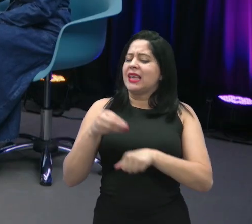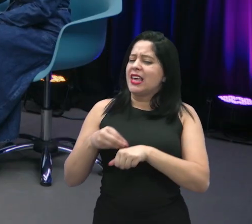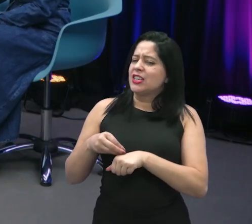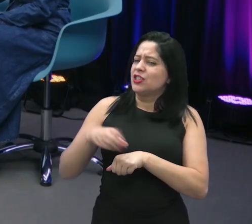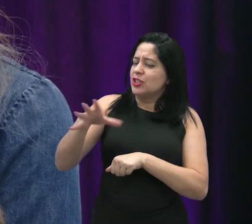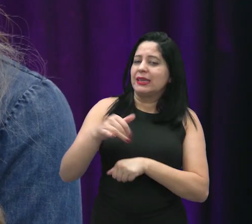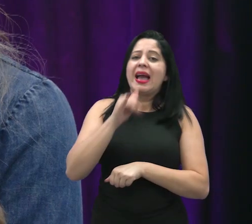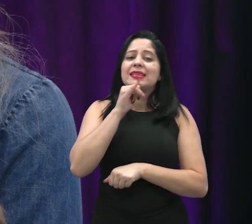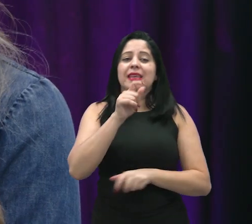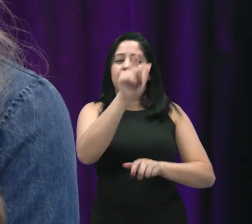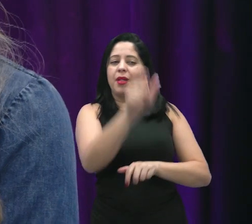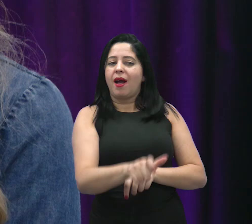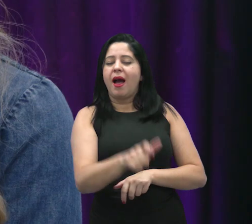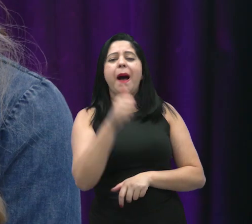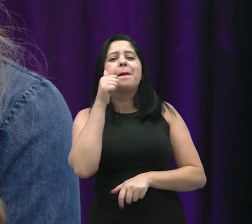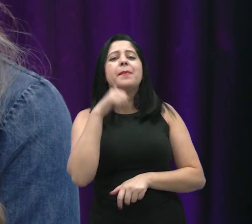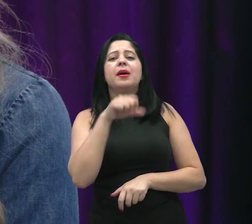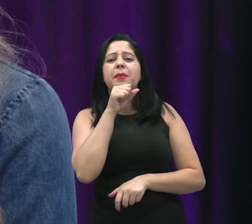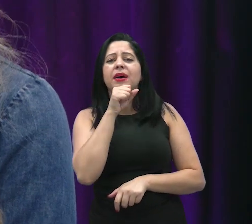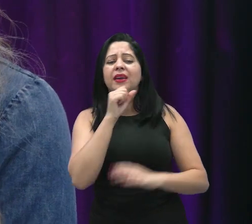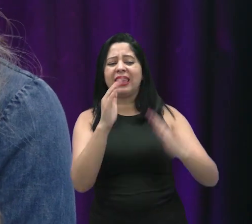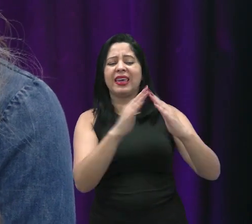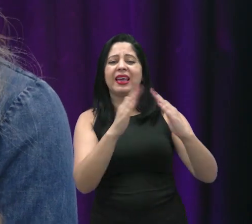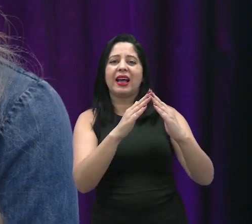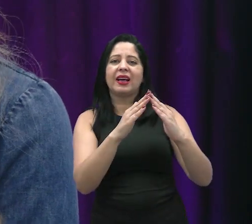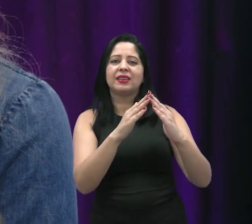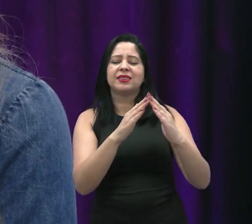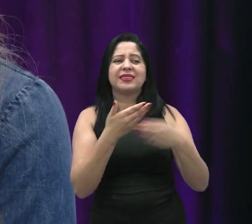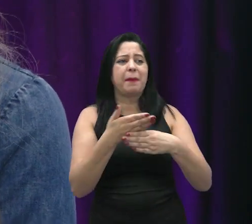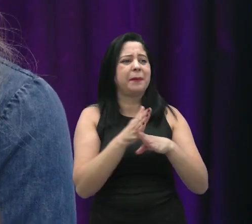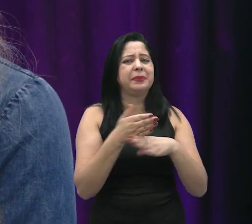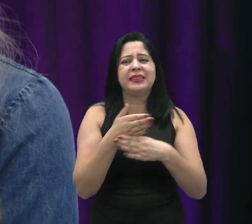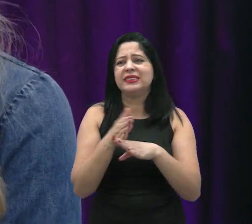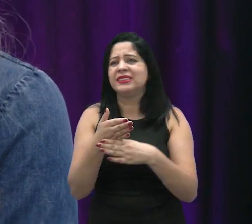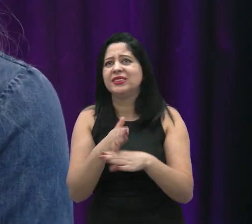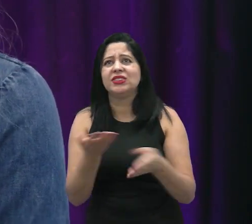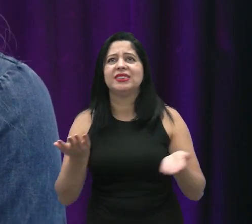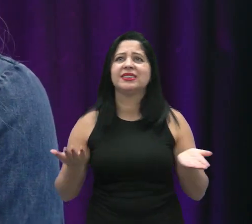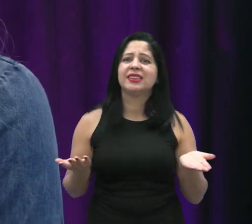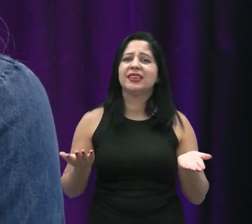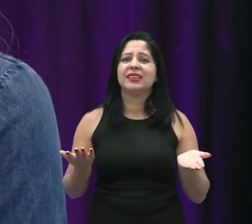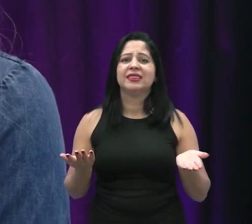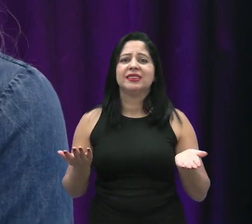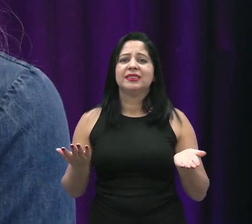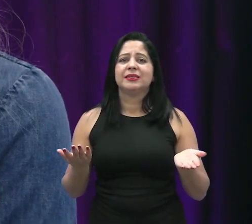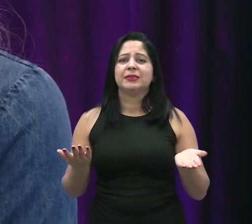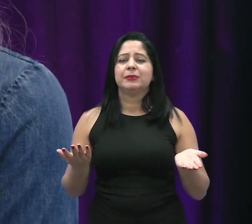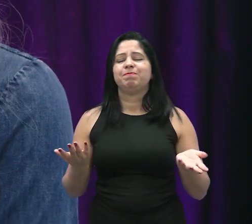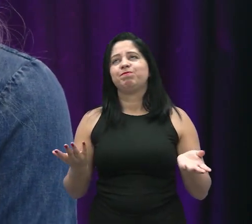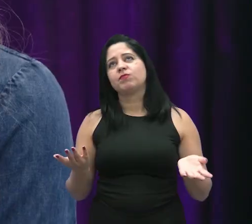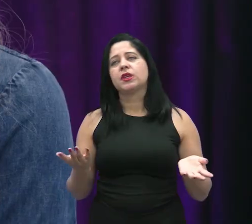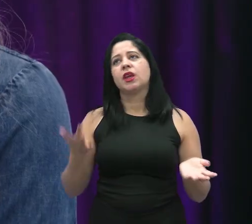dar uma dica hoje para essa mãe, para essa família que está em casa, e talvez está perdida.